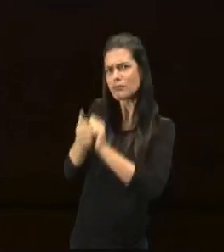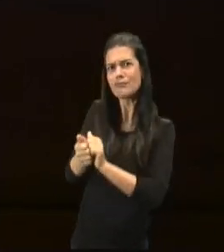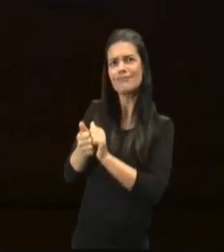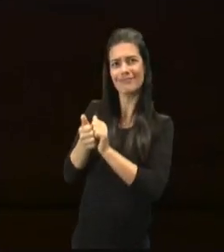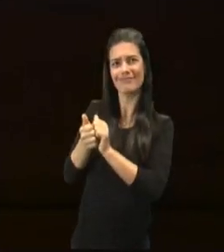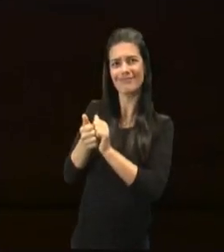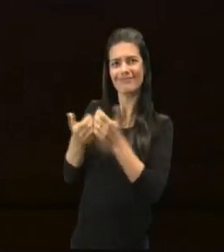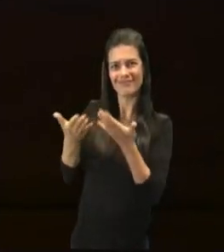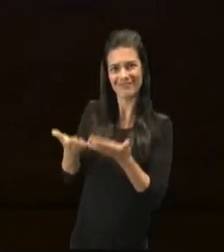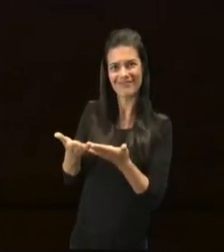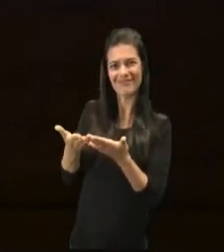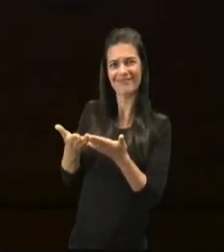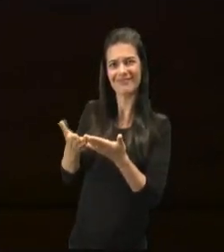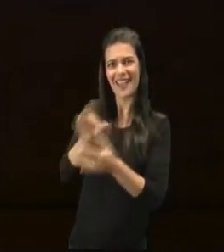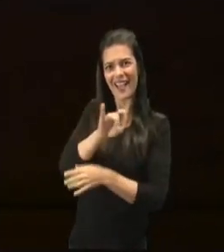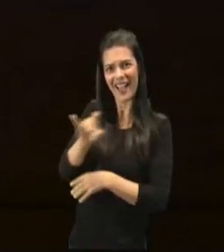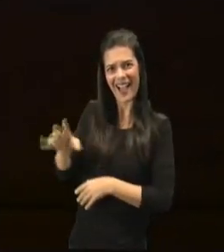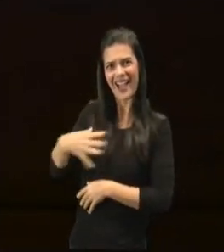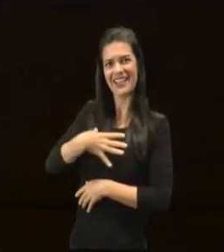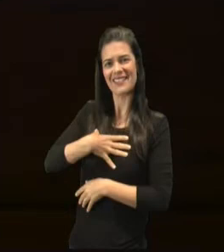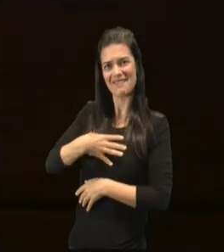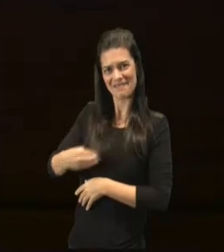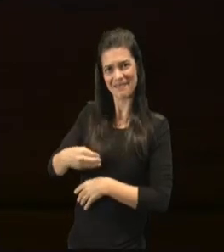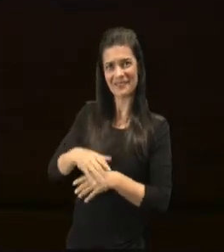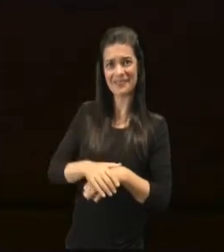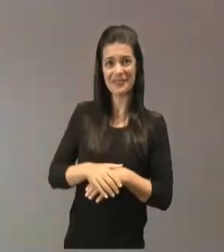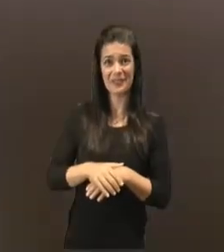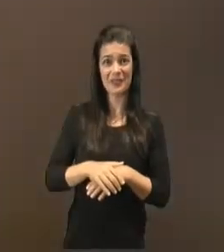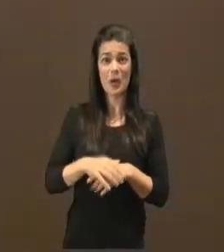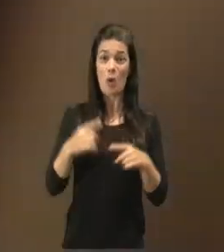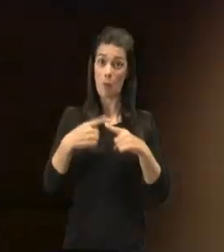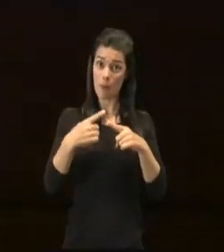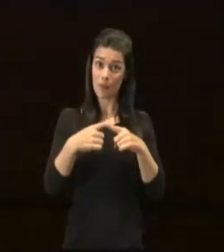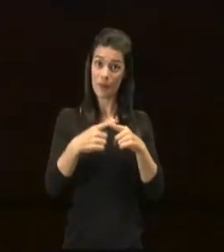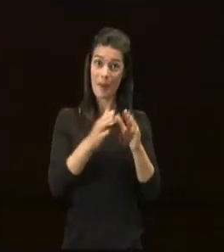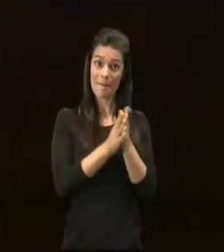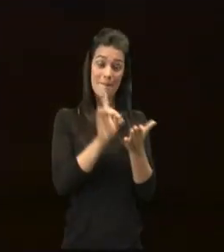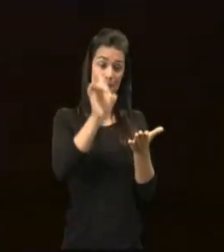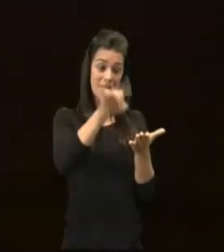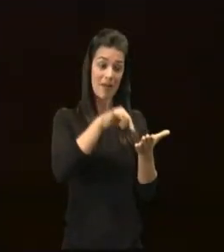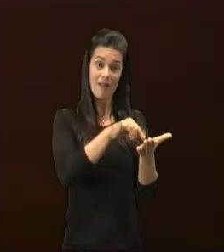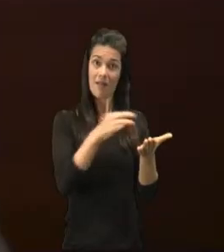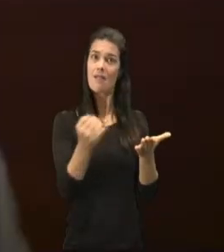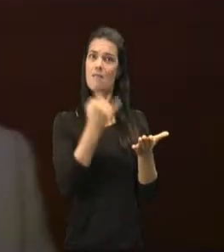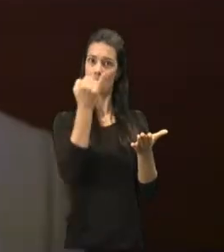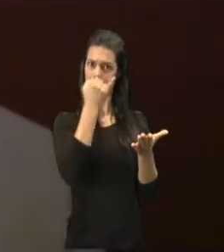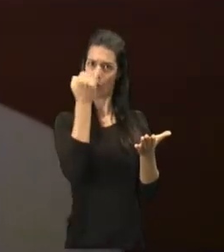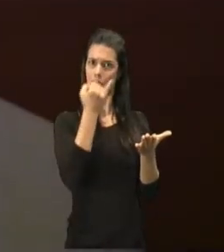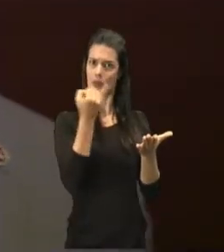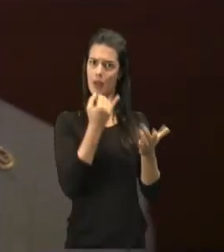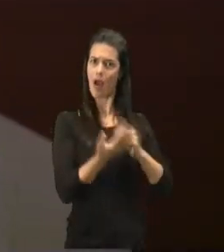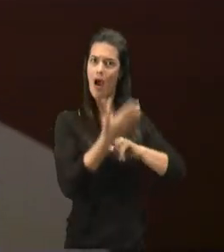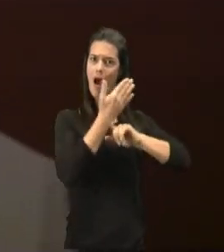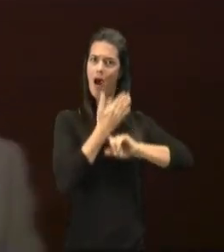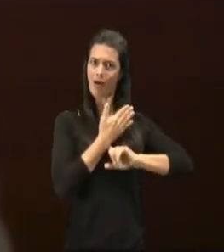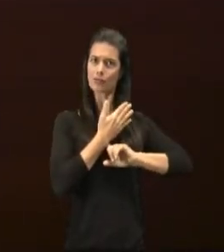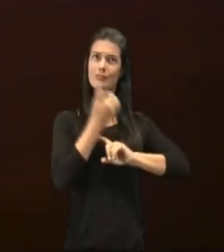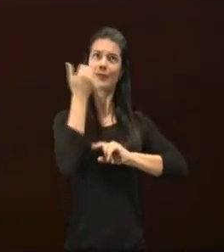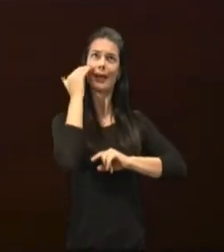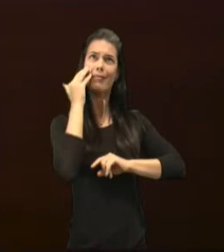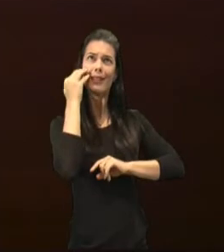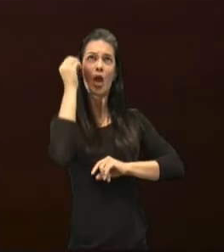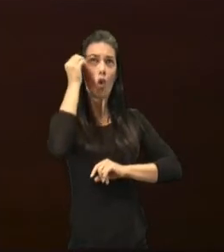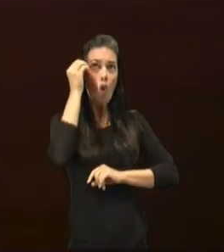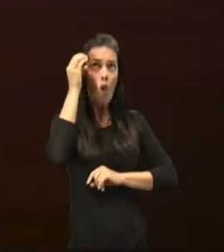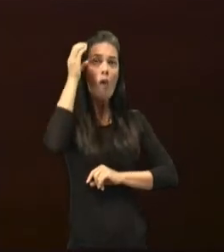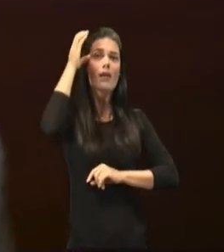importantes para nós. Mas eu gostaria nesta manhã de trazer esta palavra do Senhor, uma palavra